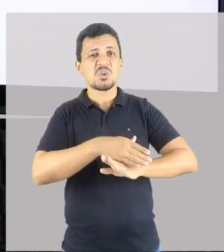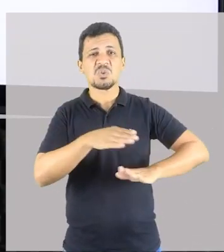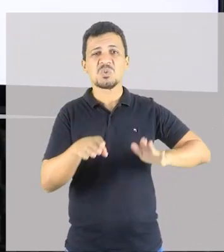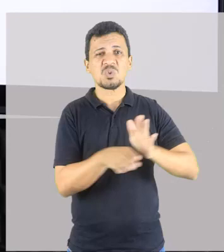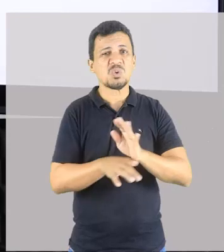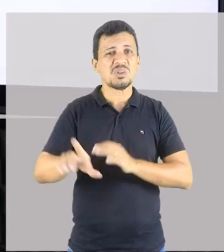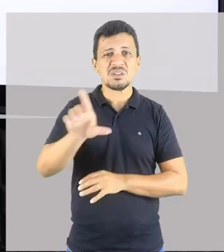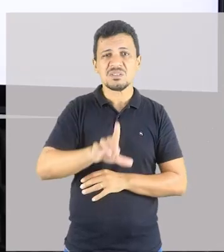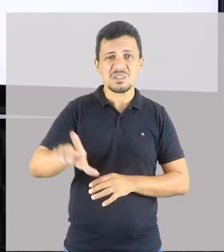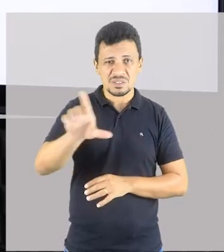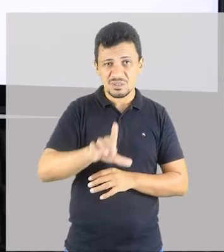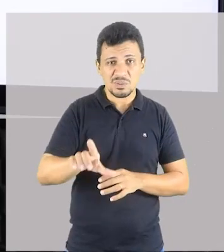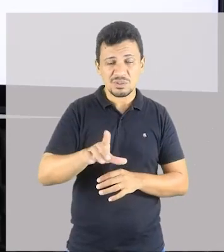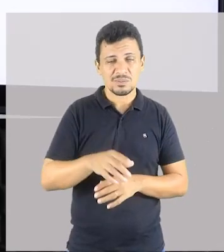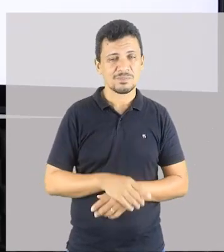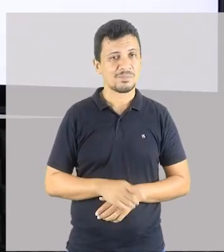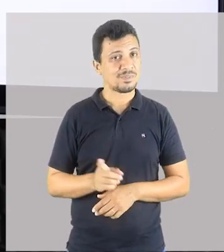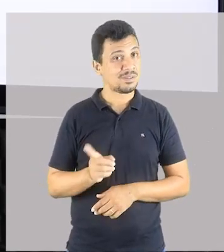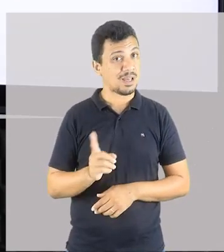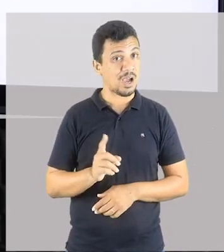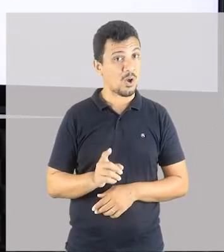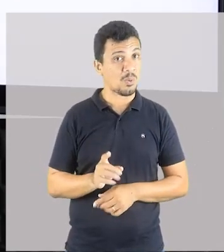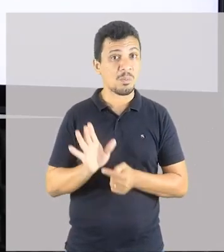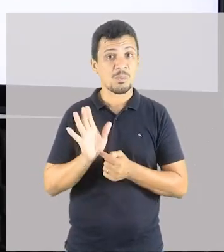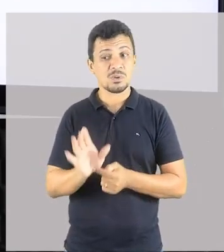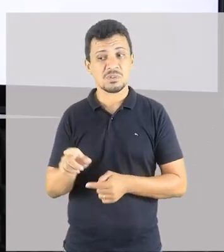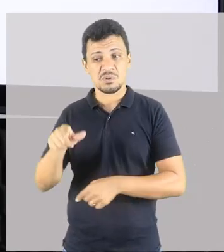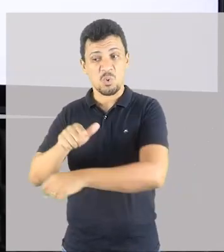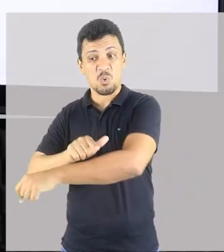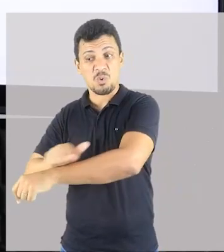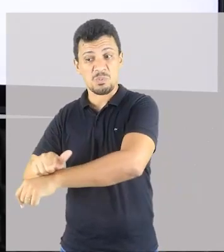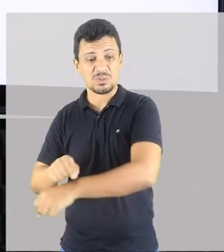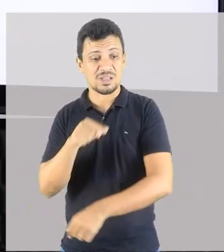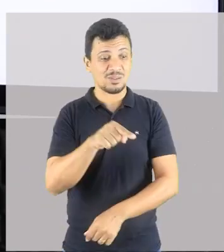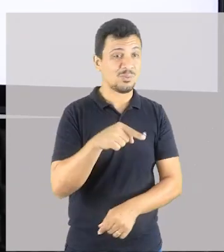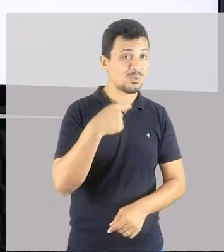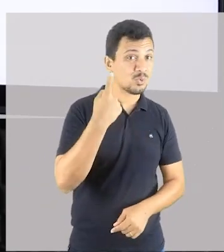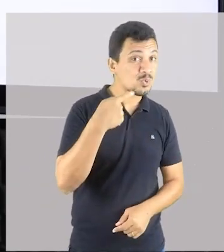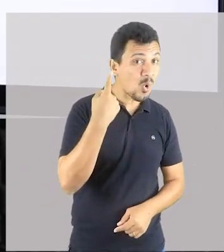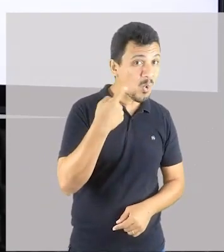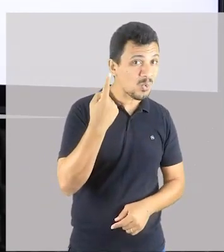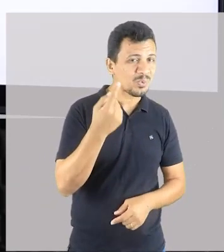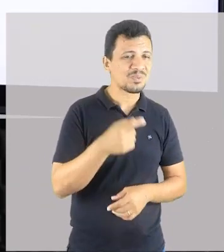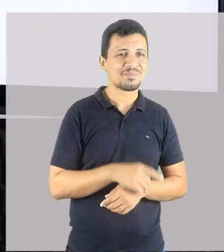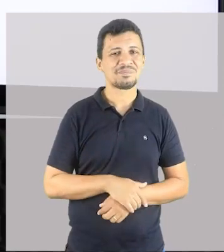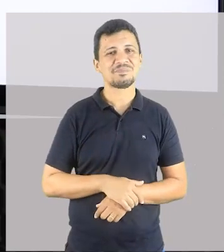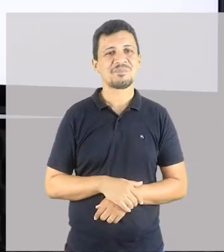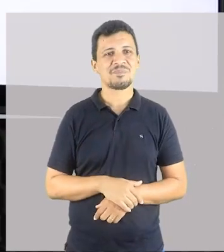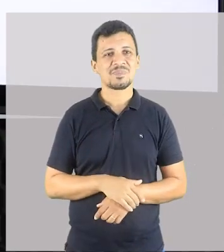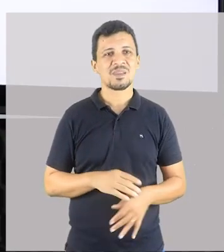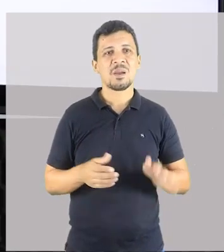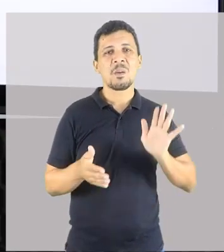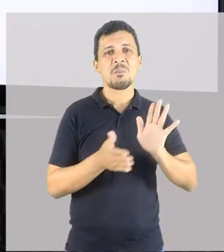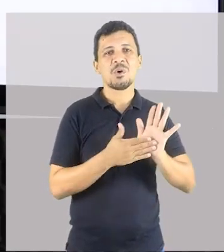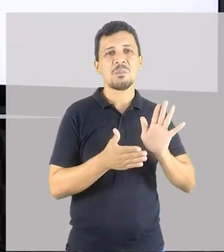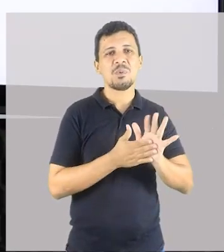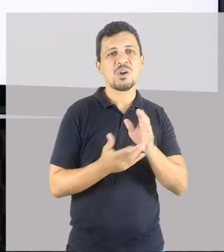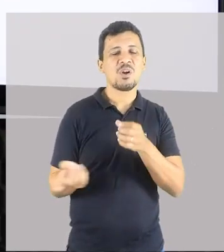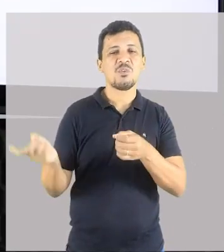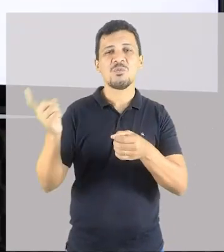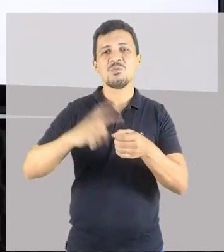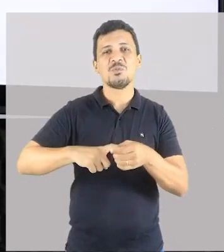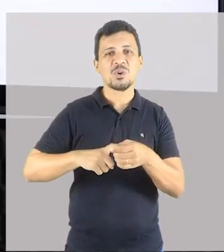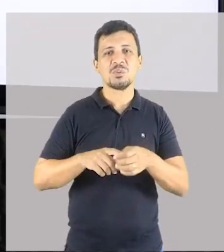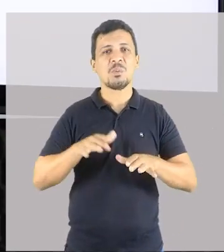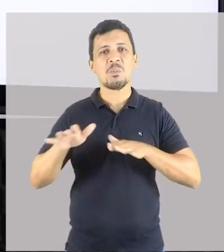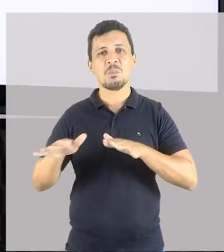da literatura? Não, ele dá dois lirismos, bem comportado e dos loucos, certo? Propõe o retorno ao